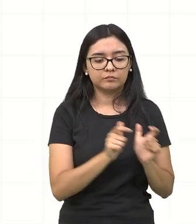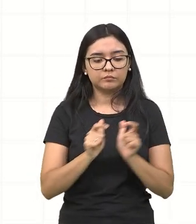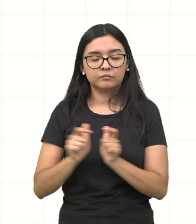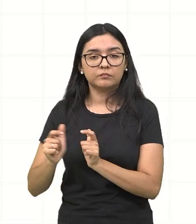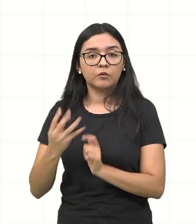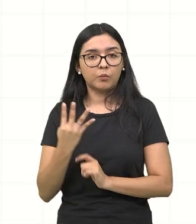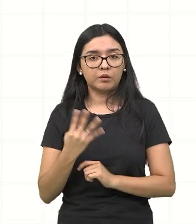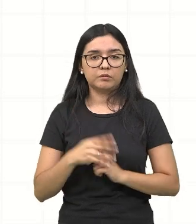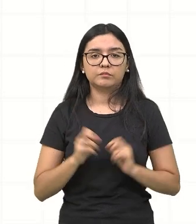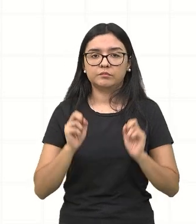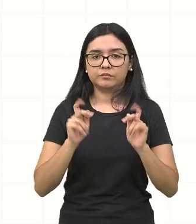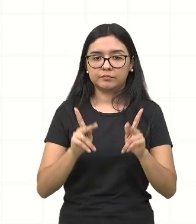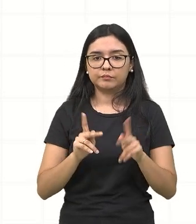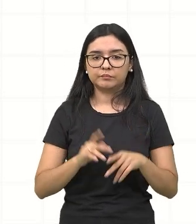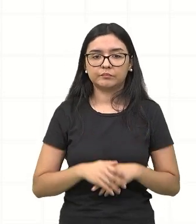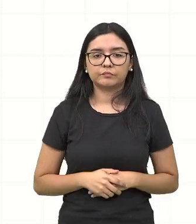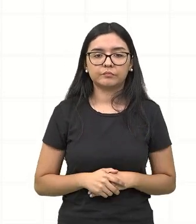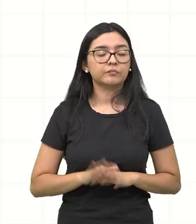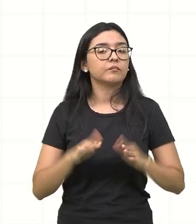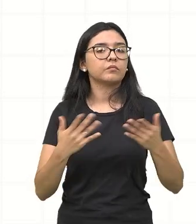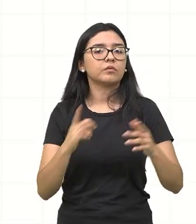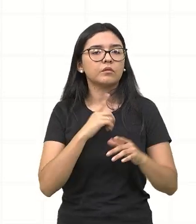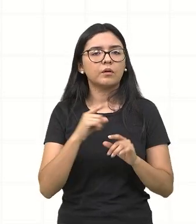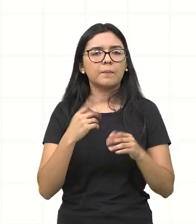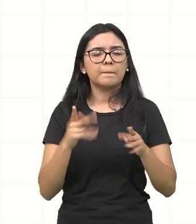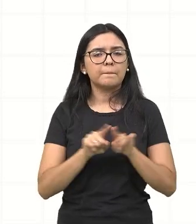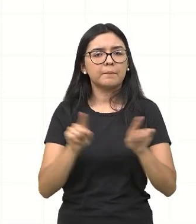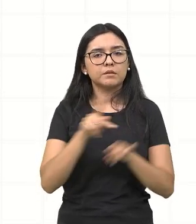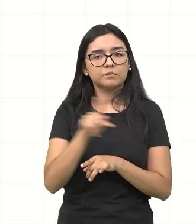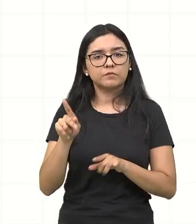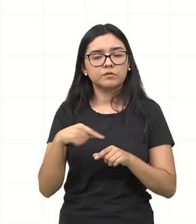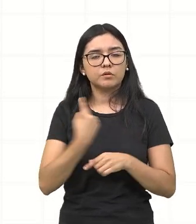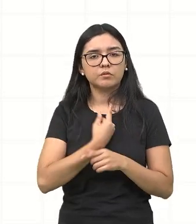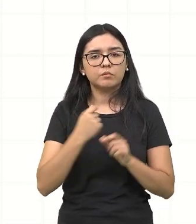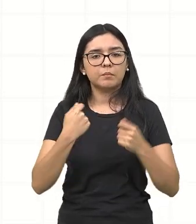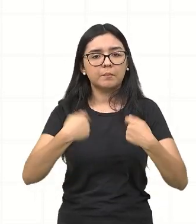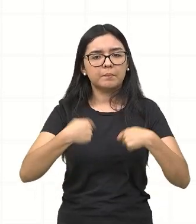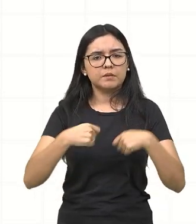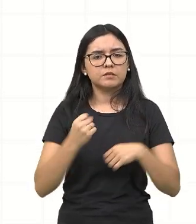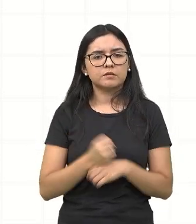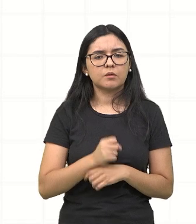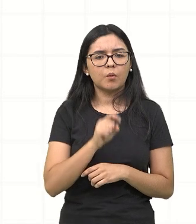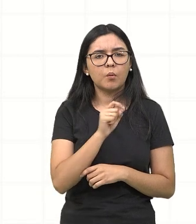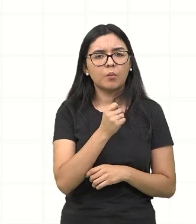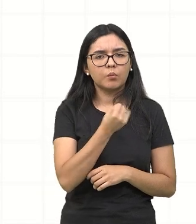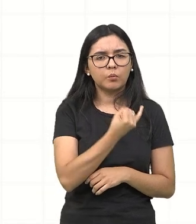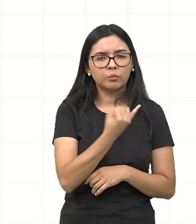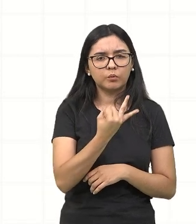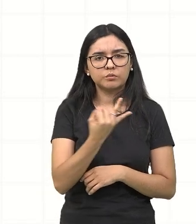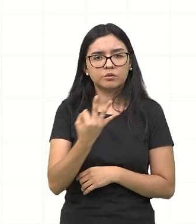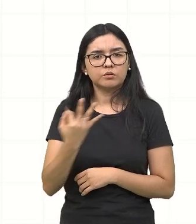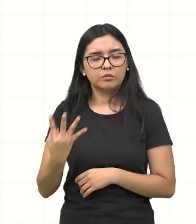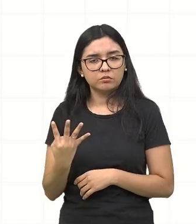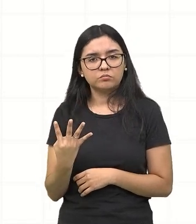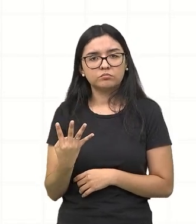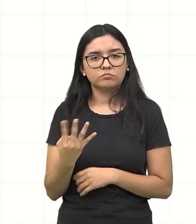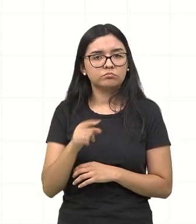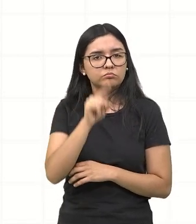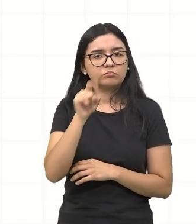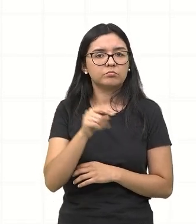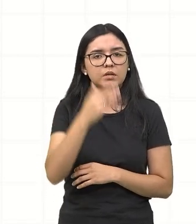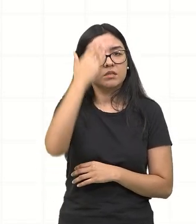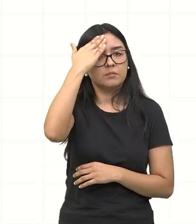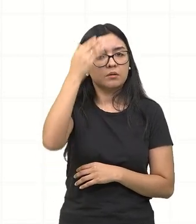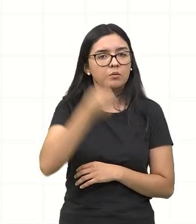unidades, certo? E aí você, professor, vou ter que sair contando de um por um para